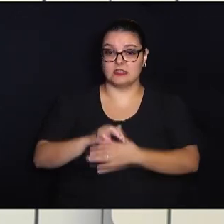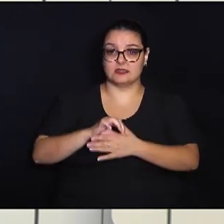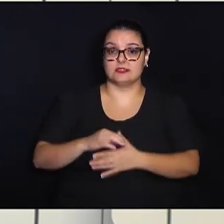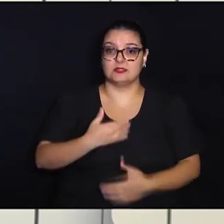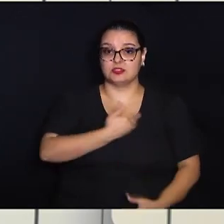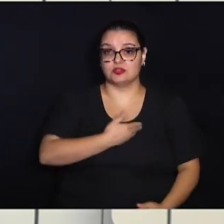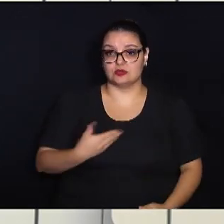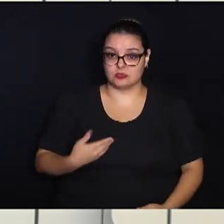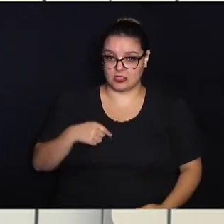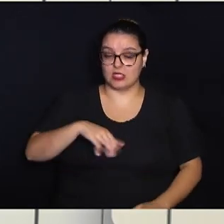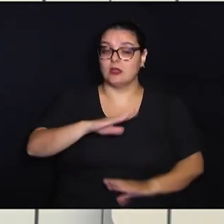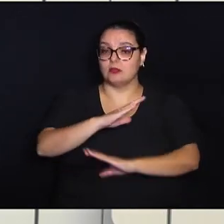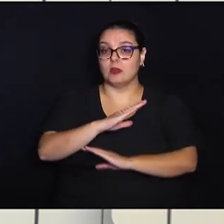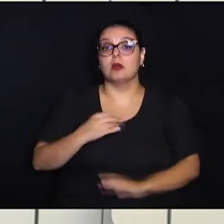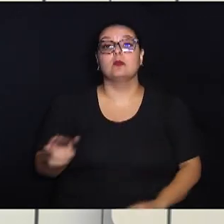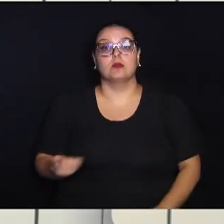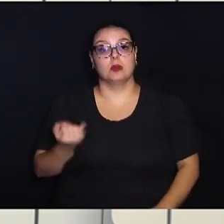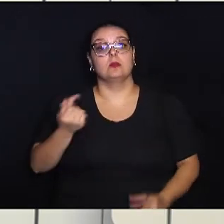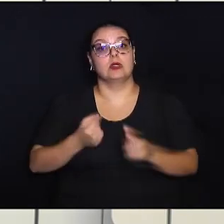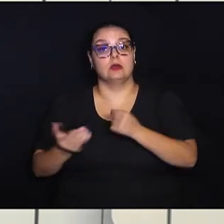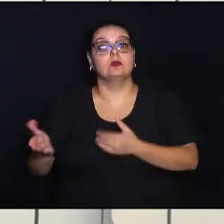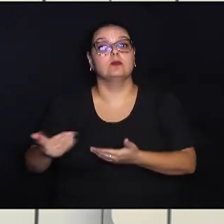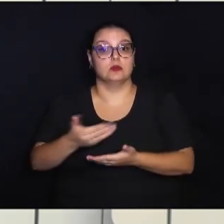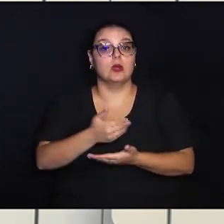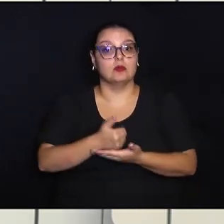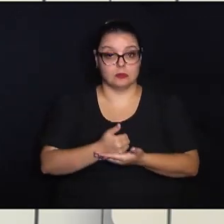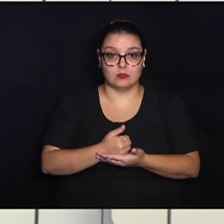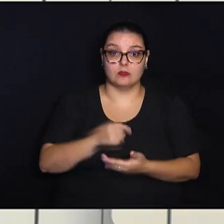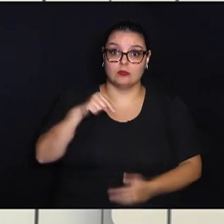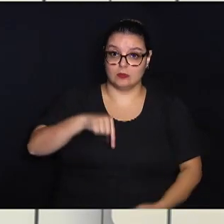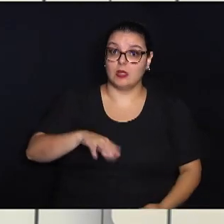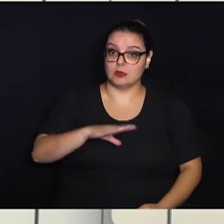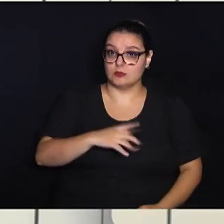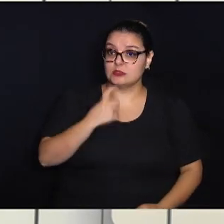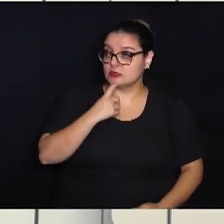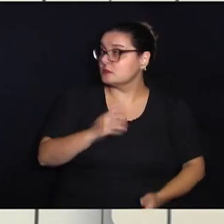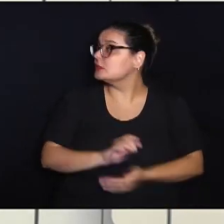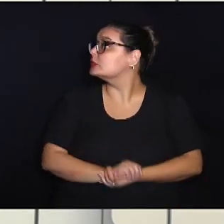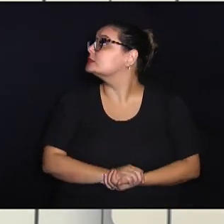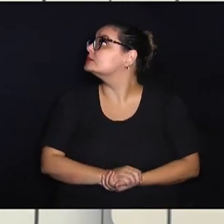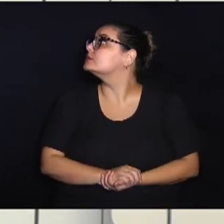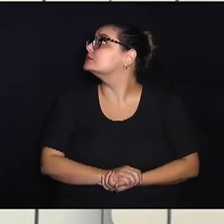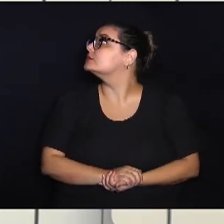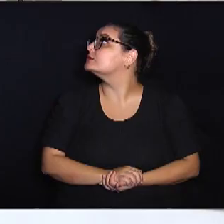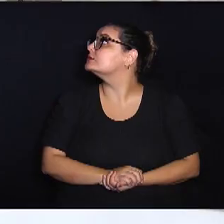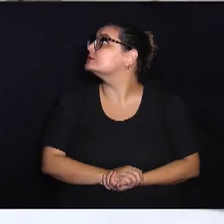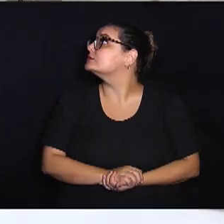será uma importante fonte de arrecadação para o município.